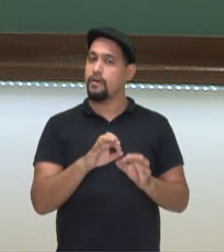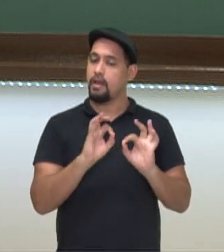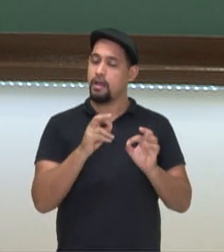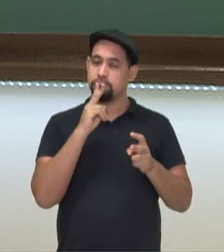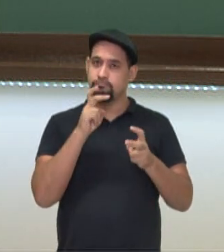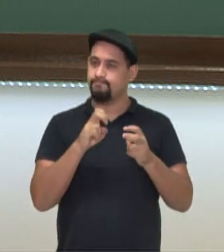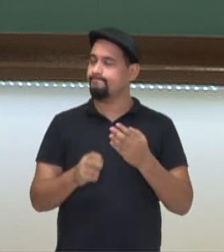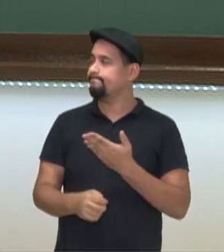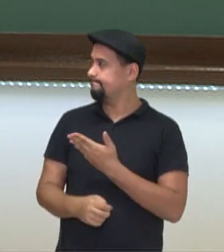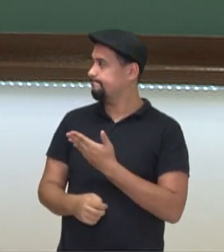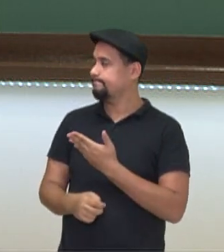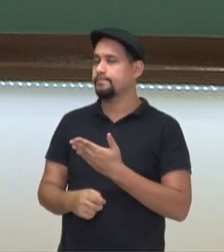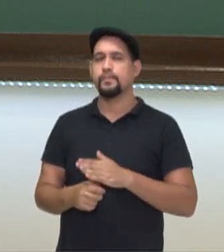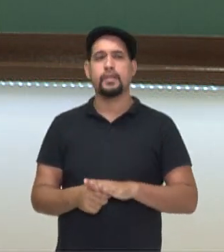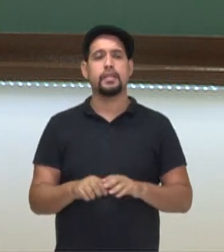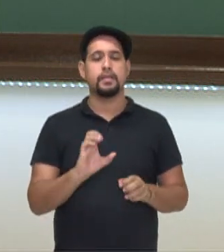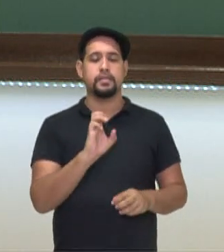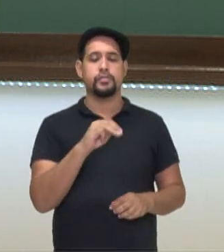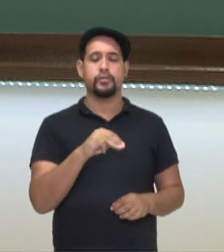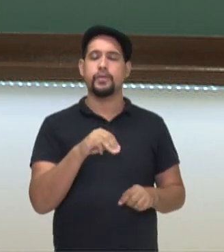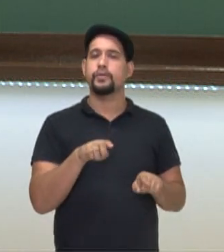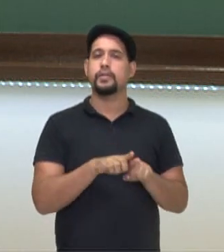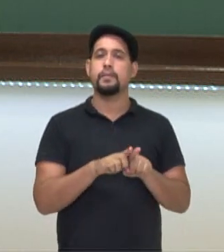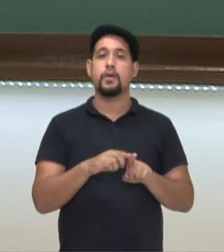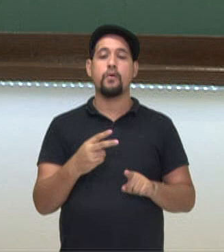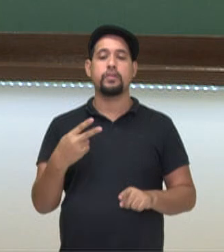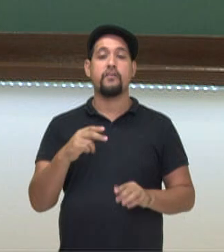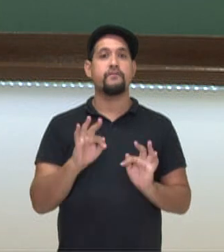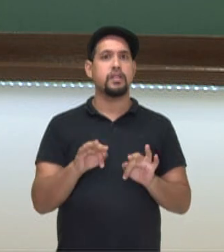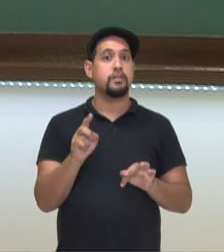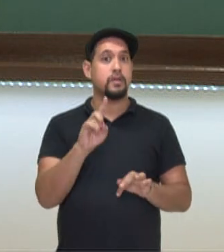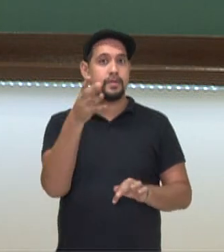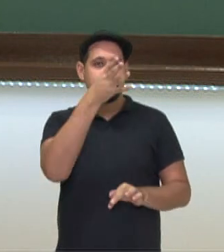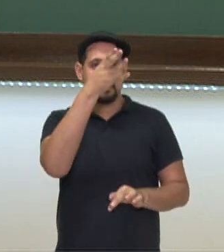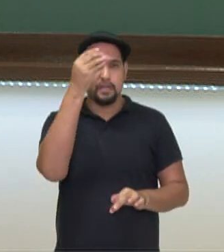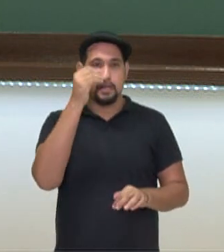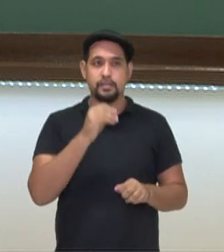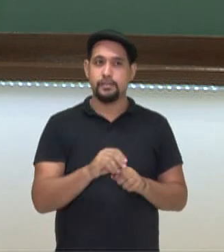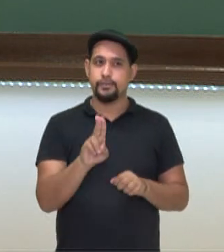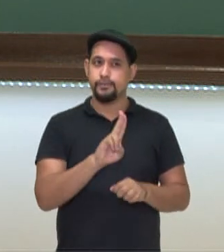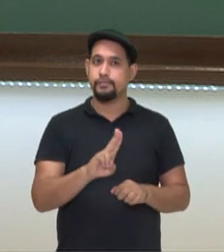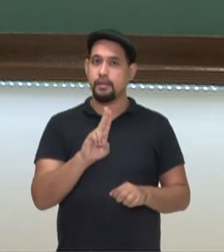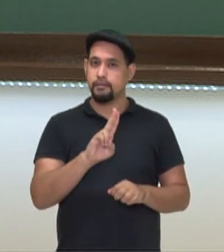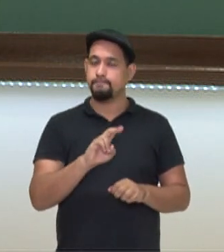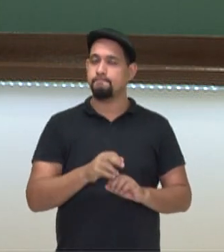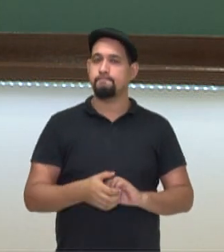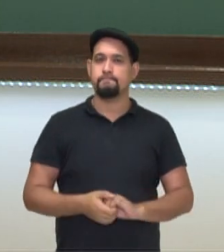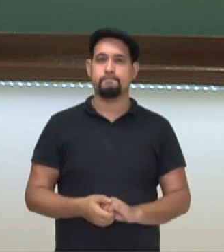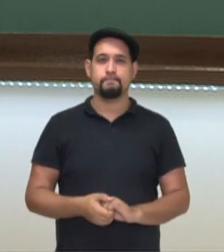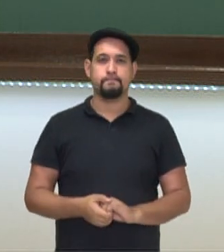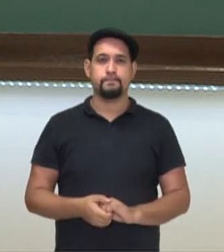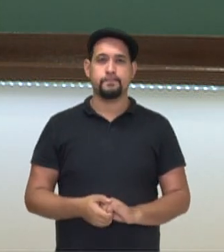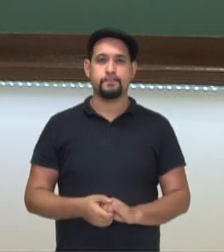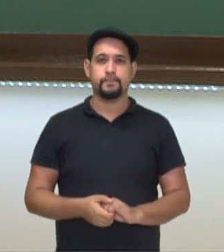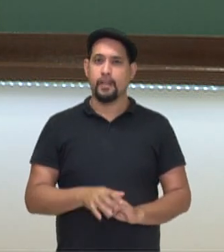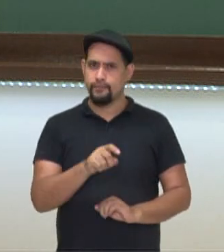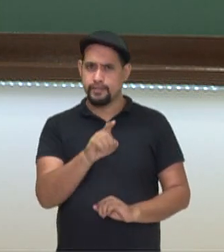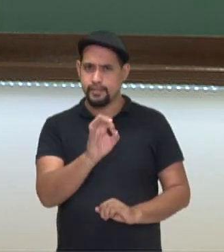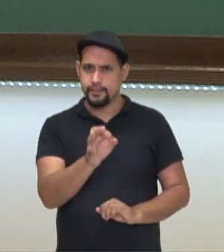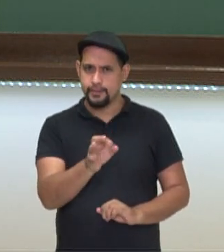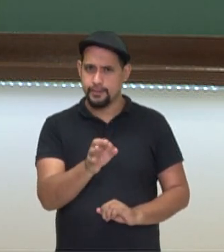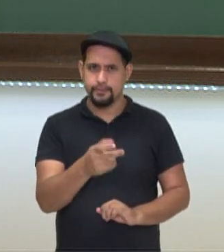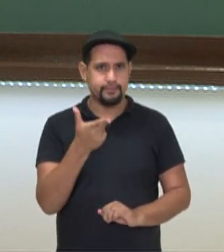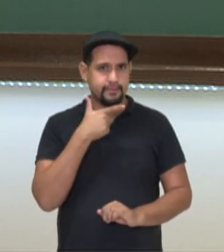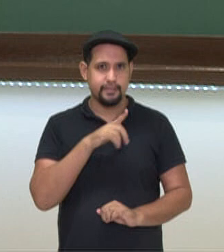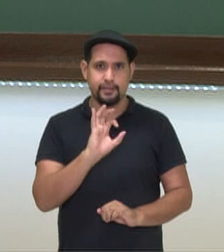Beleza? E os centímetros quadrados no final. Não esqueça das unidades de medida. Beleza? Acertou? Deu